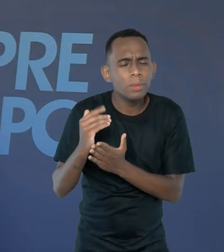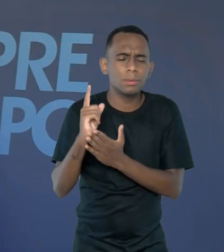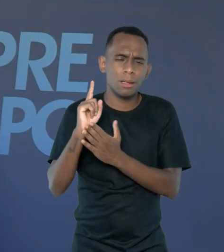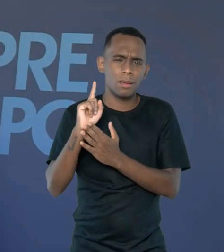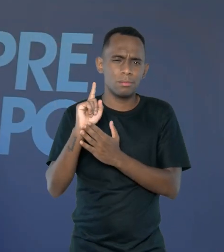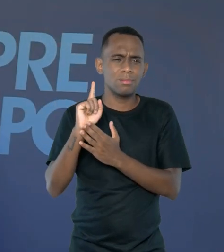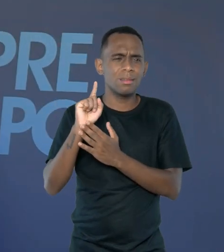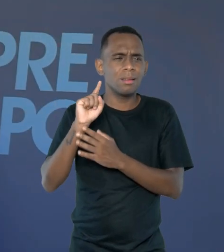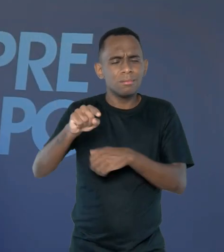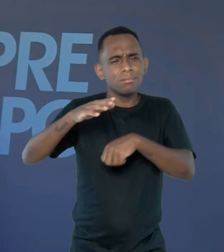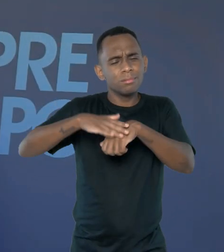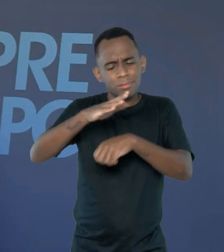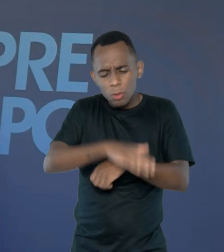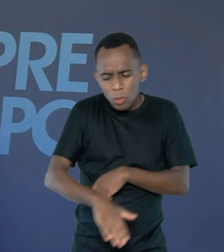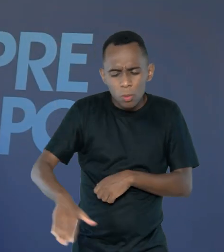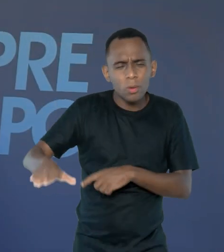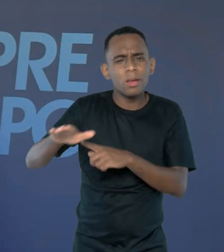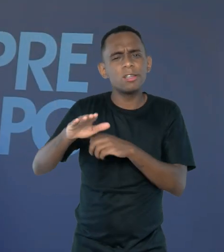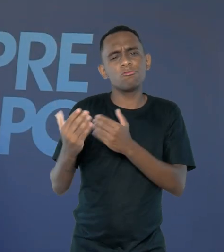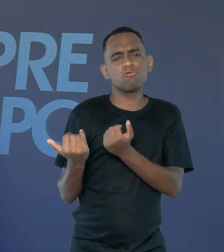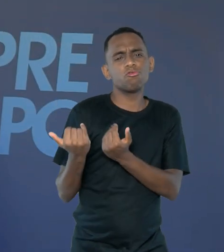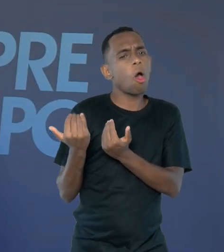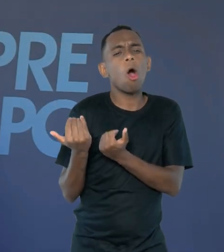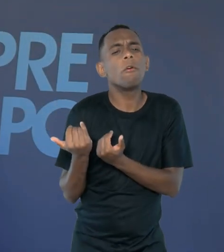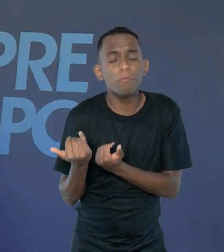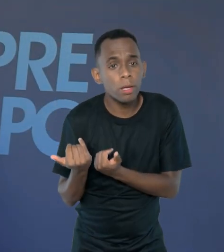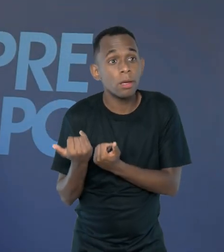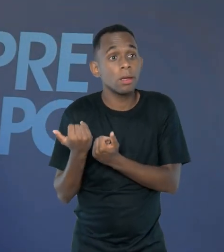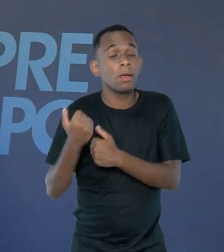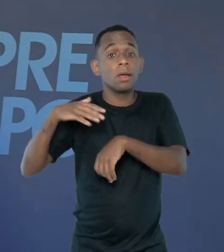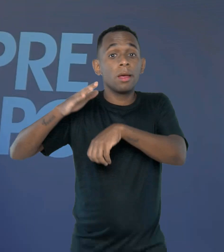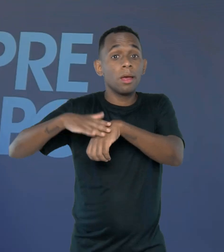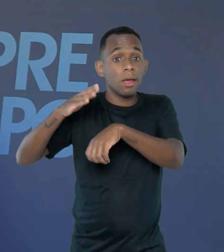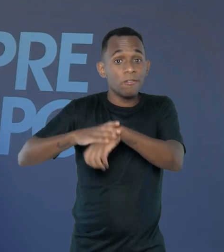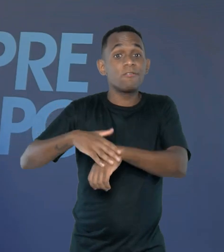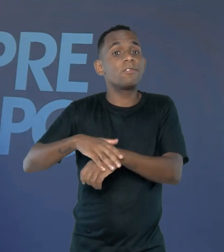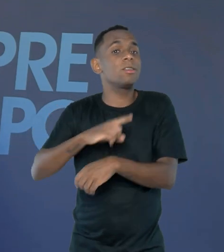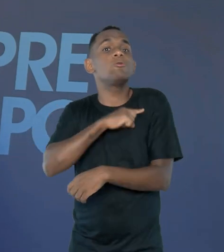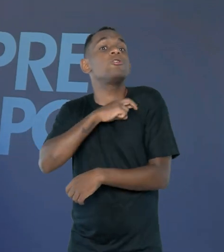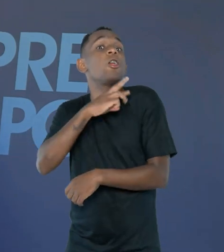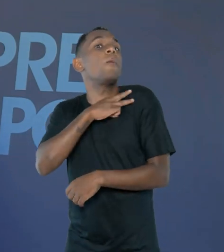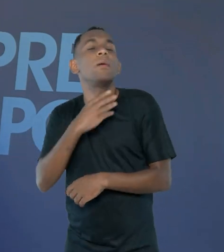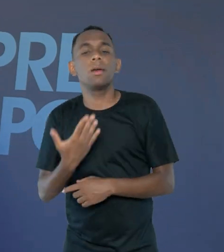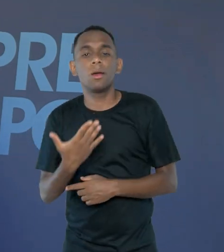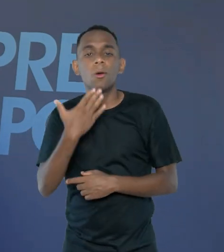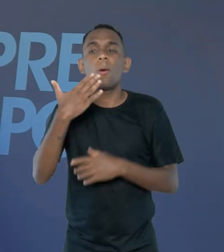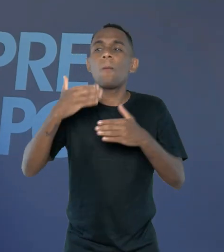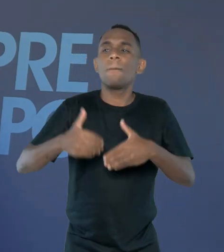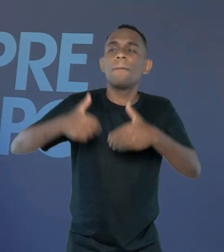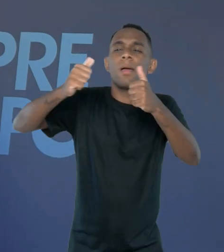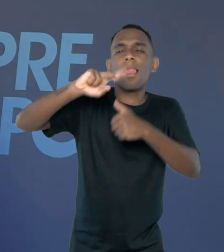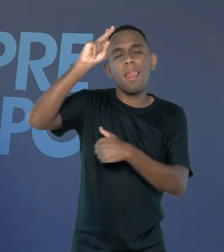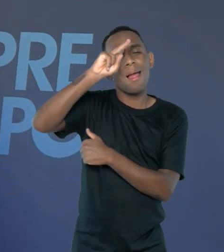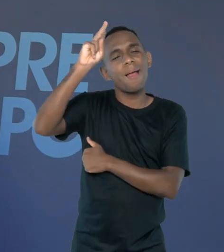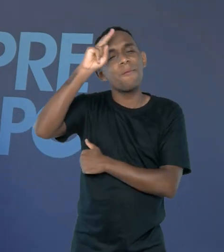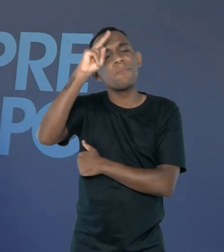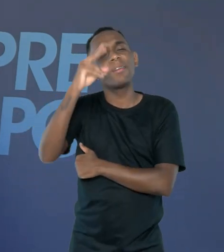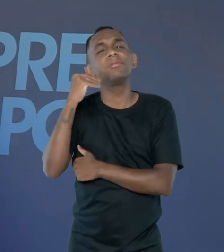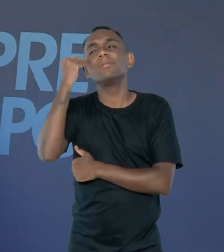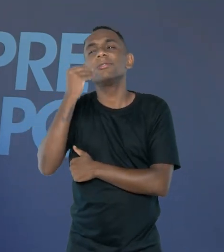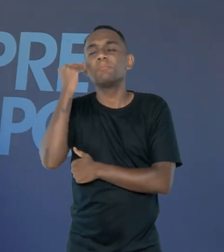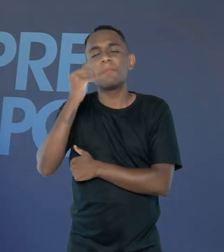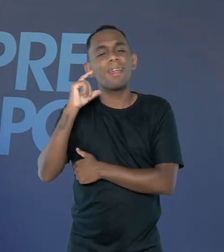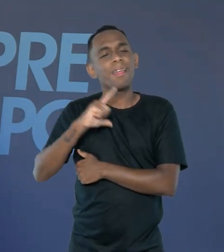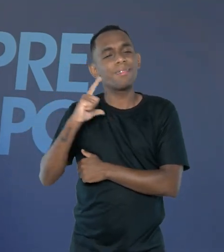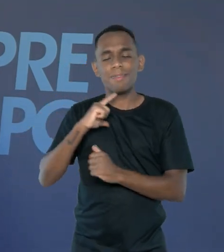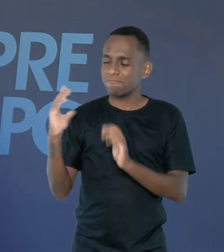início, na sua infância, na sua adolescência, né? No seu ensino médio. Quais as melhores memórias que você traz